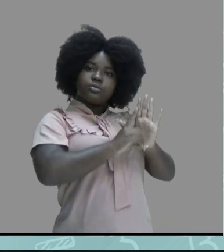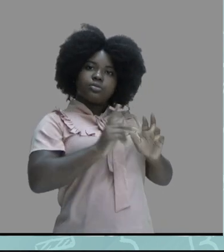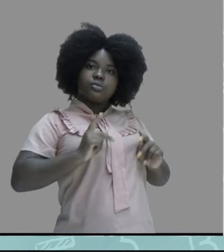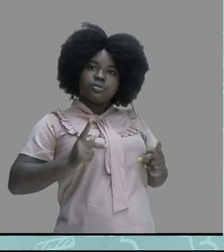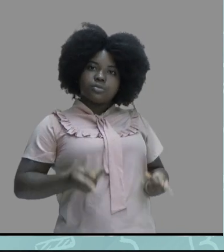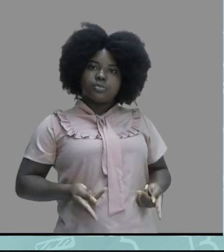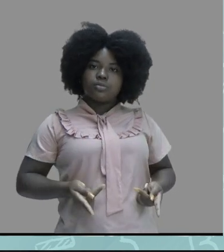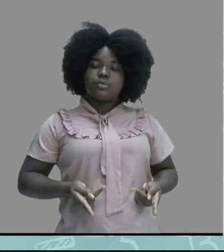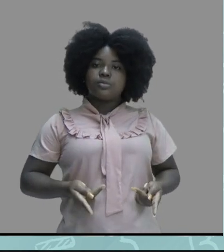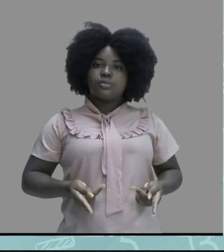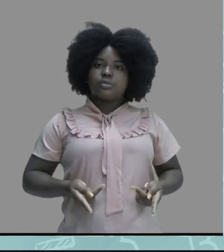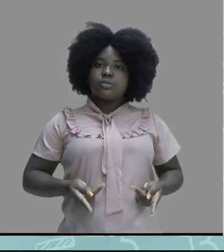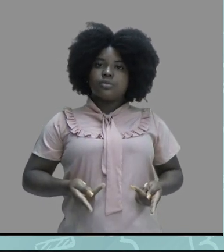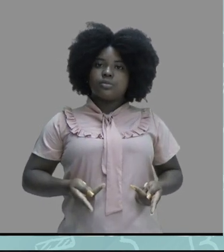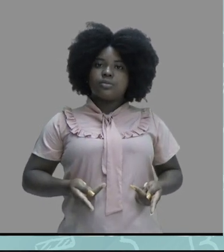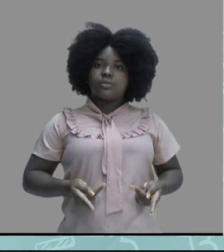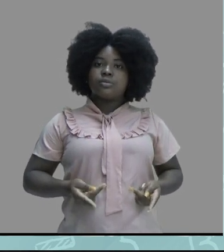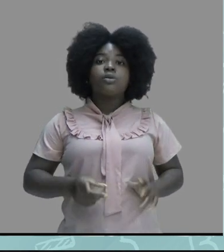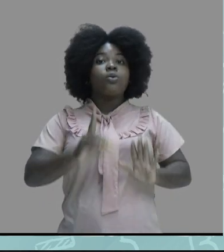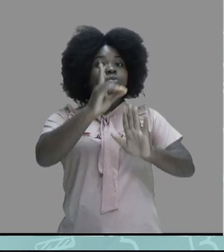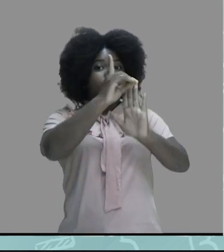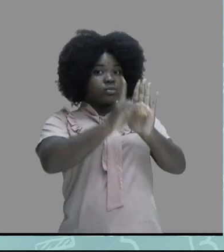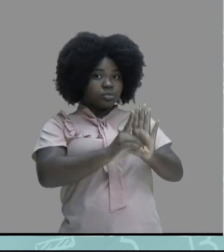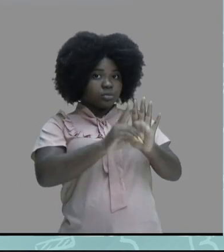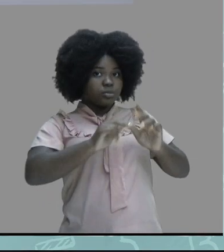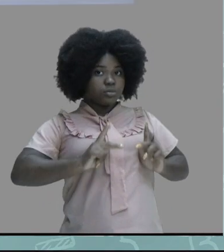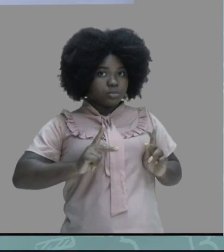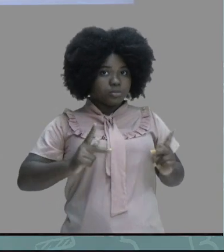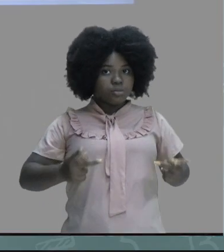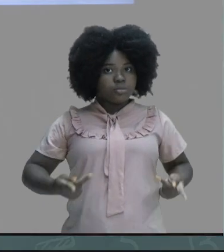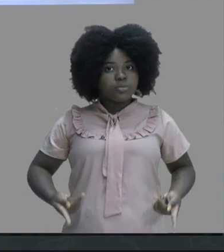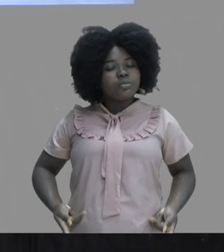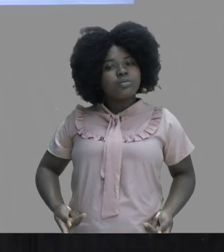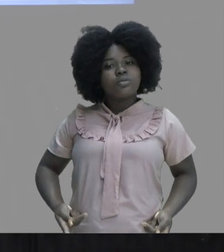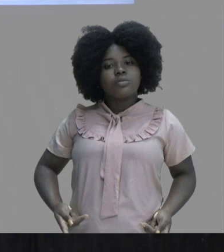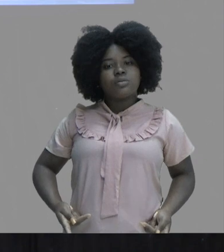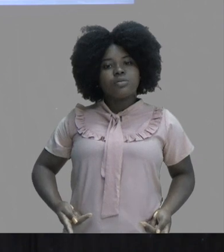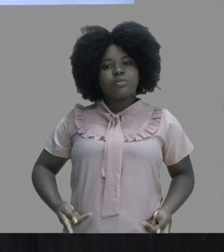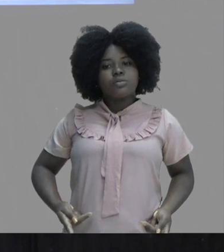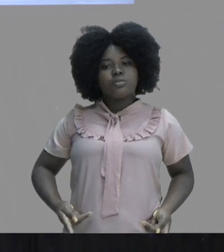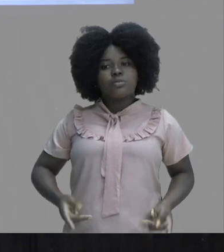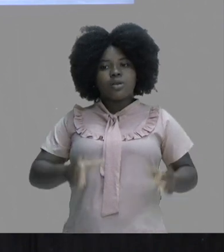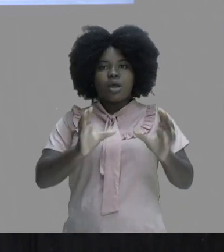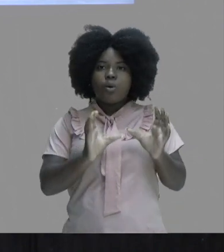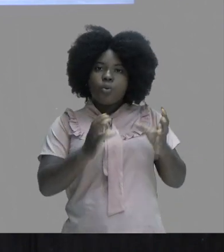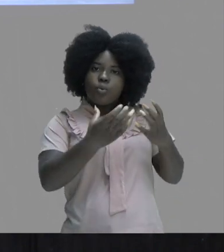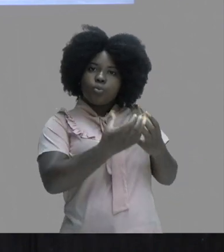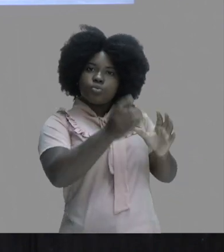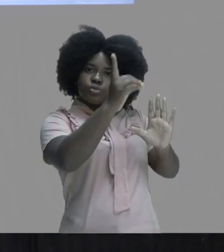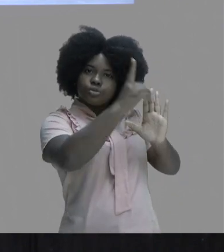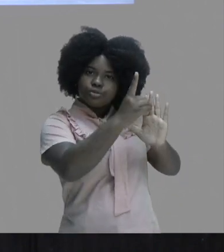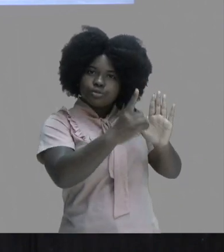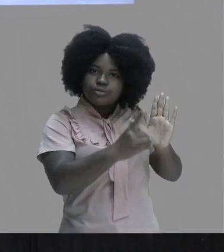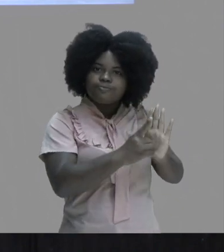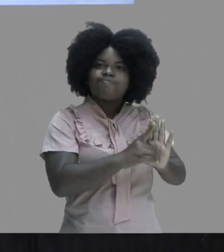Direitos humanos é um conjunto de direitos que todas as